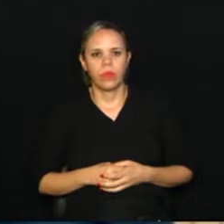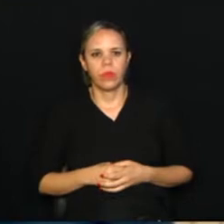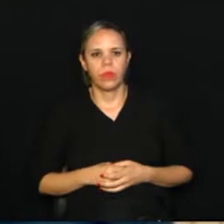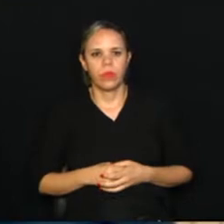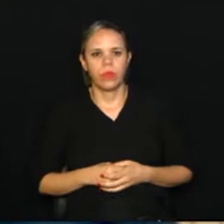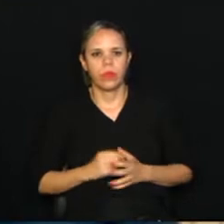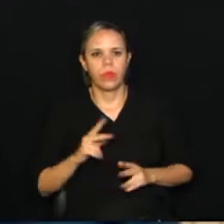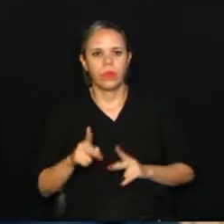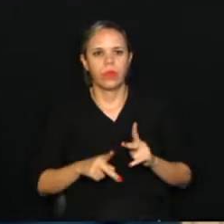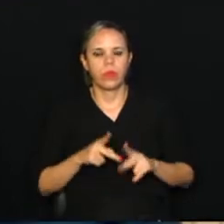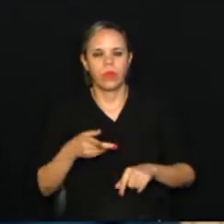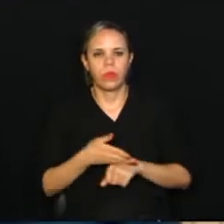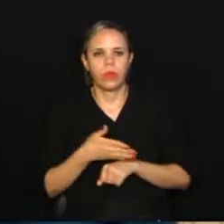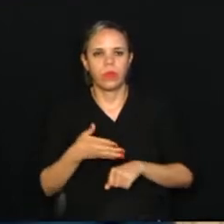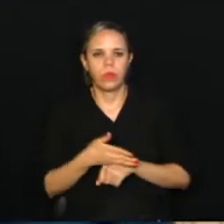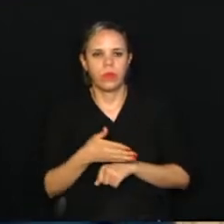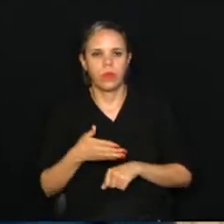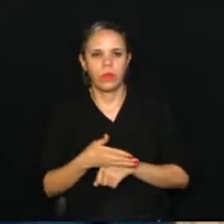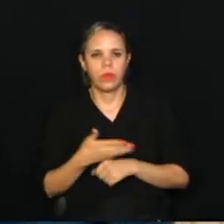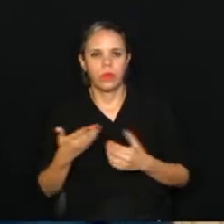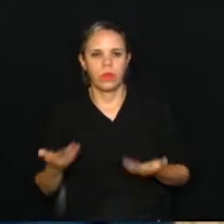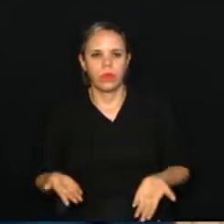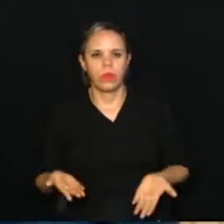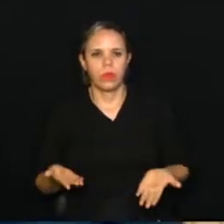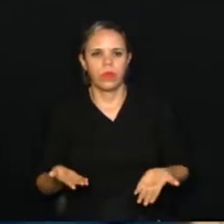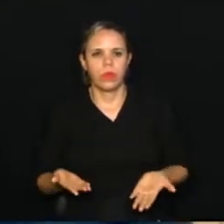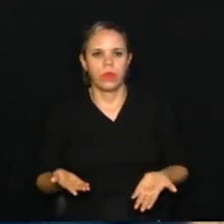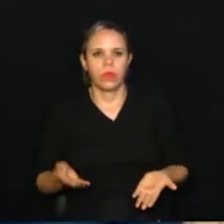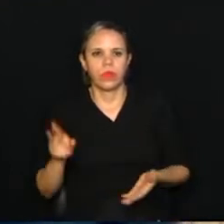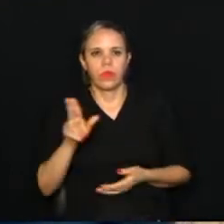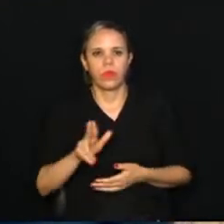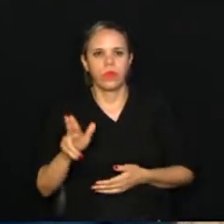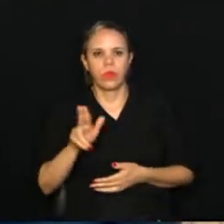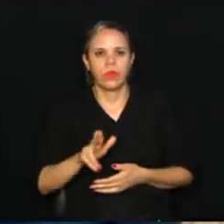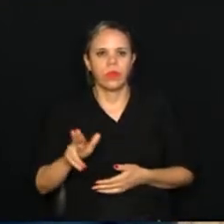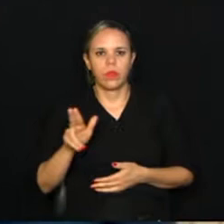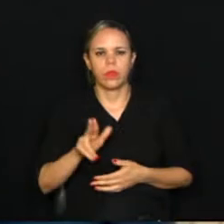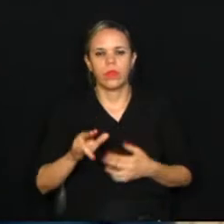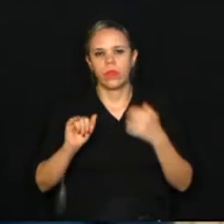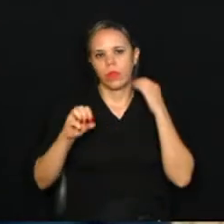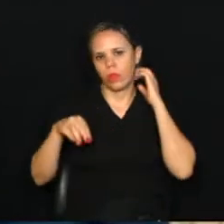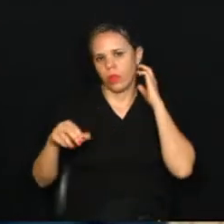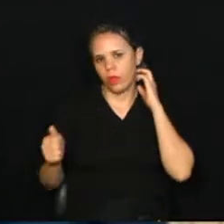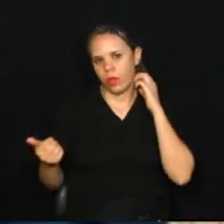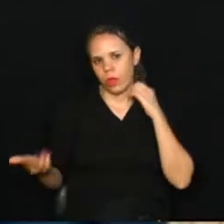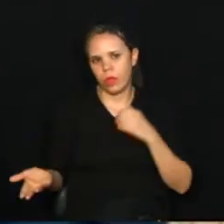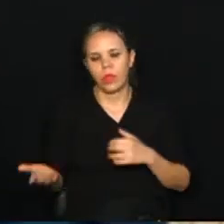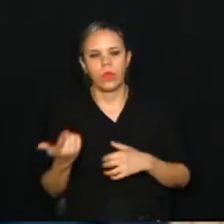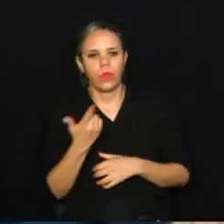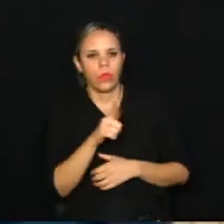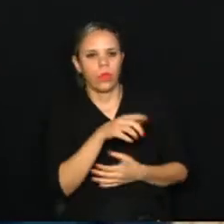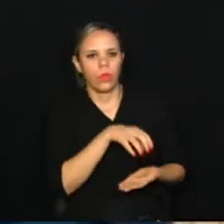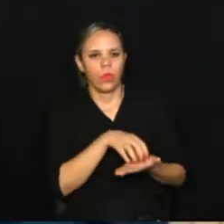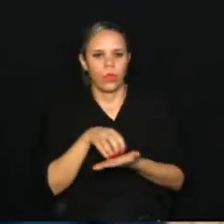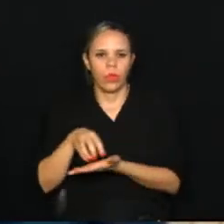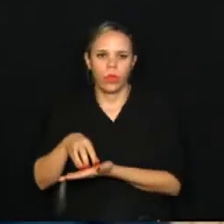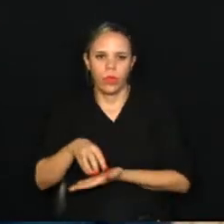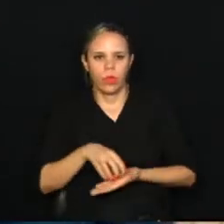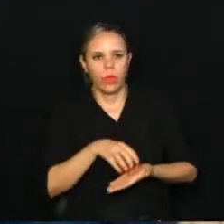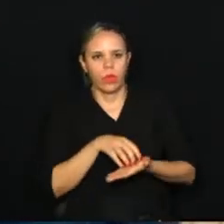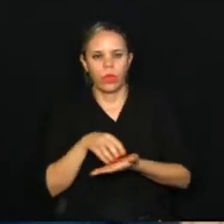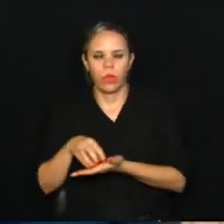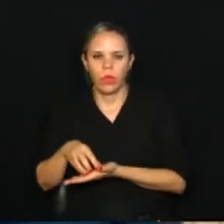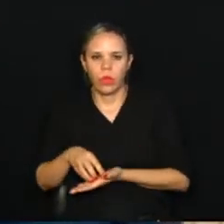que participam disso, tanto as universidades, a IMA, outros organismos como